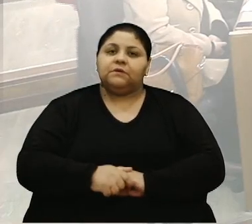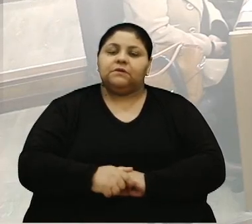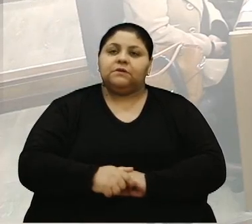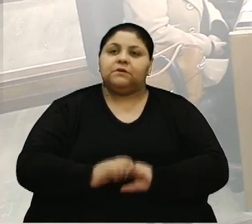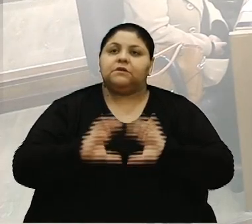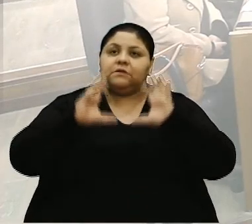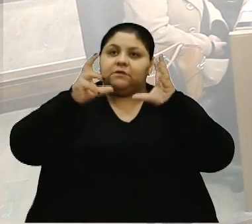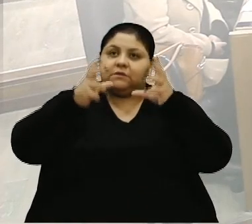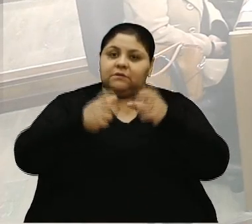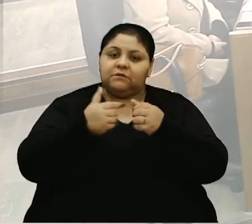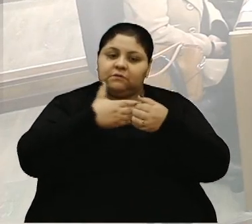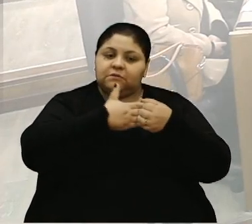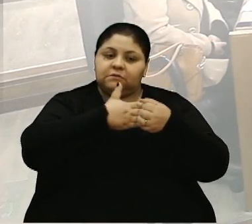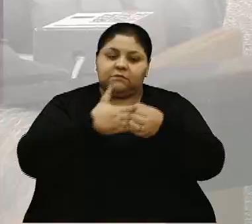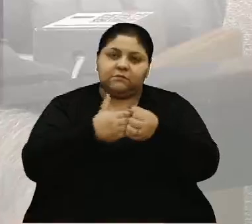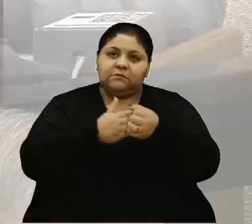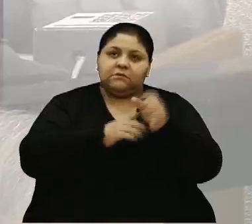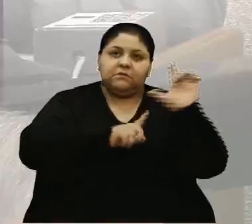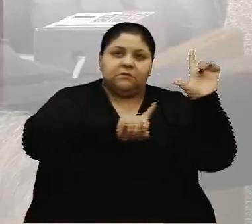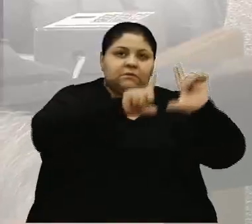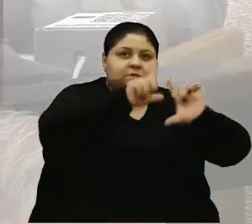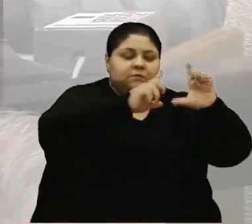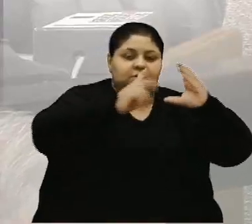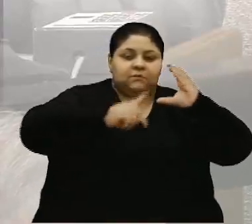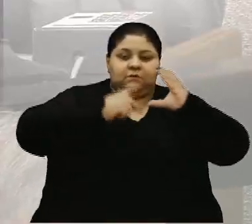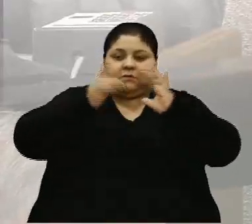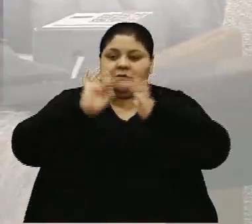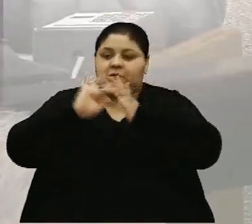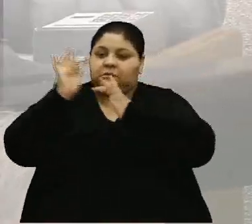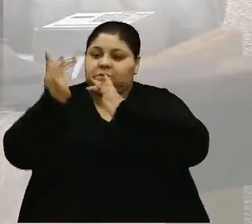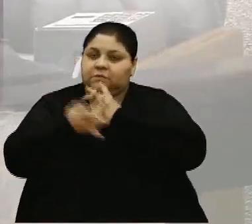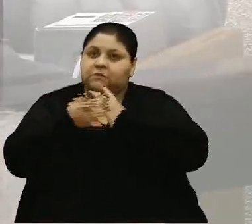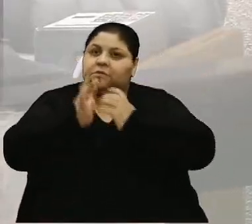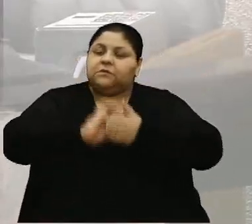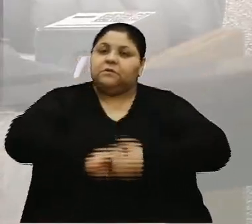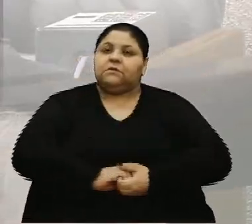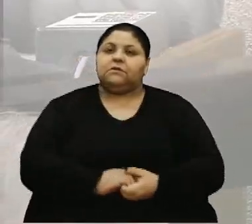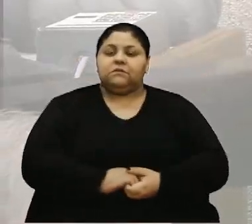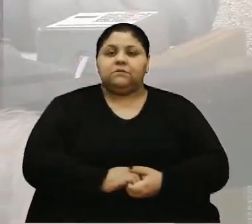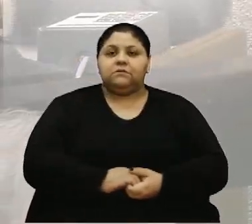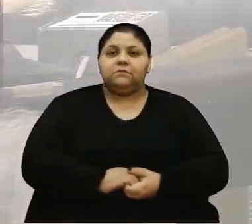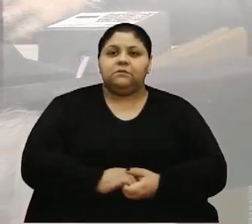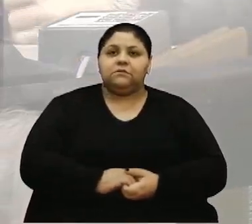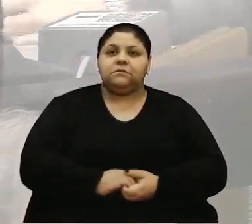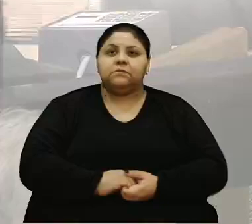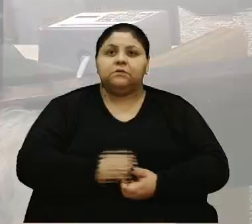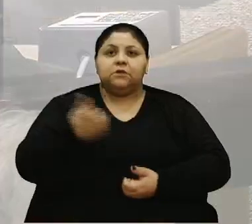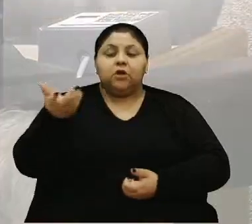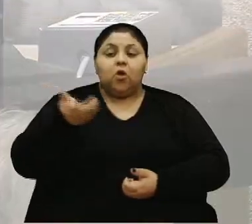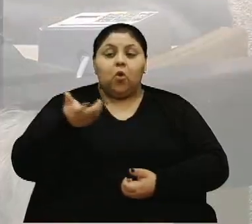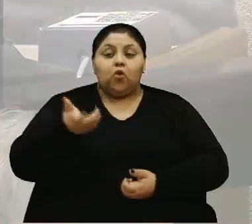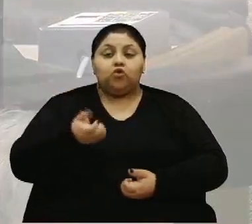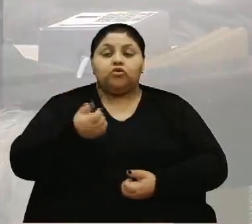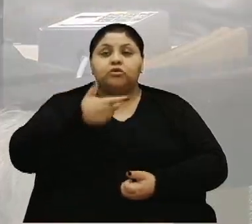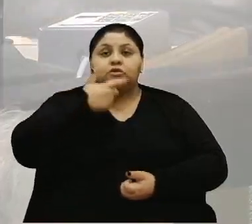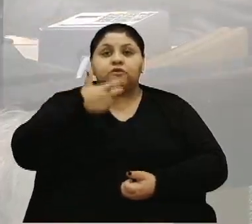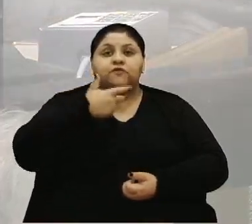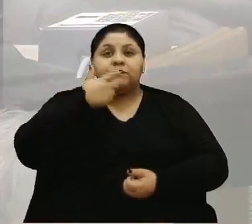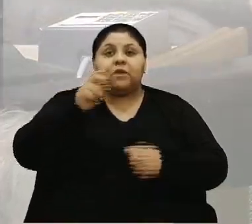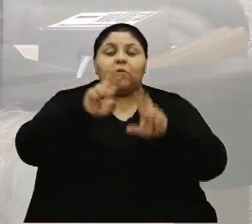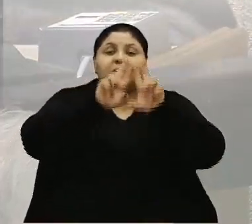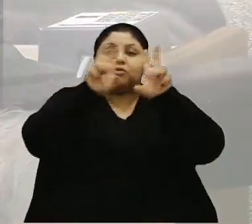todos que nos acompanham pela TV Câmara e nossas redes sociais. Queria hoje debater um